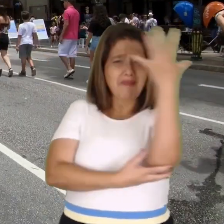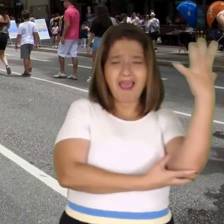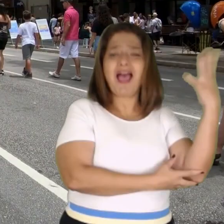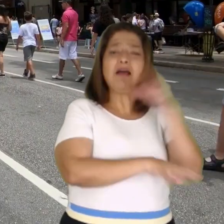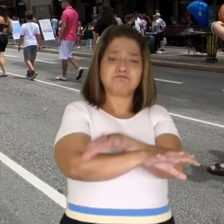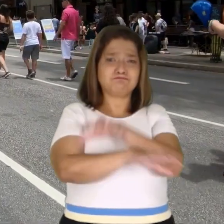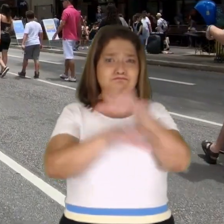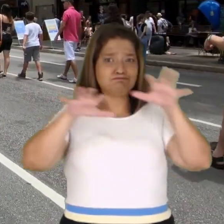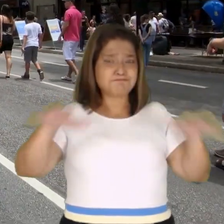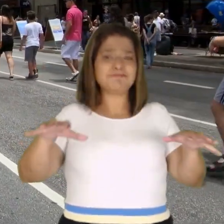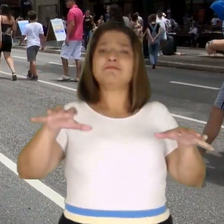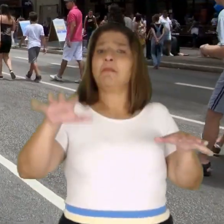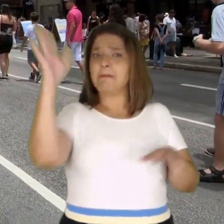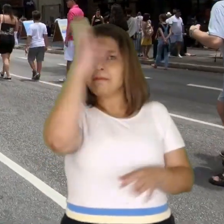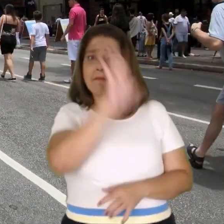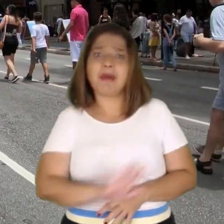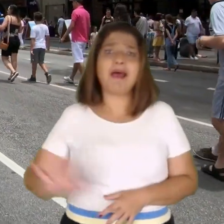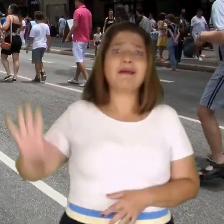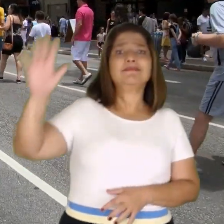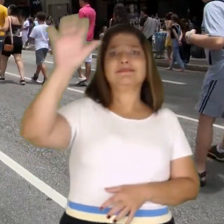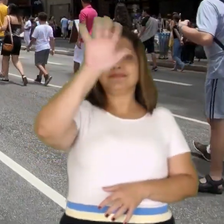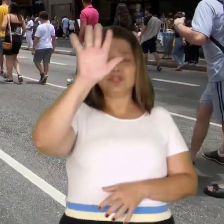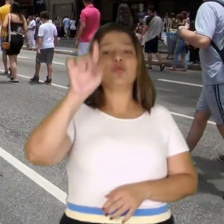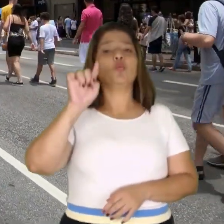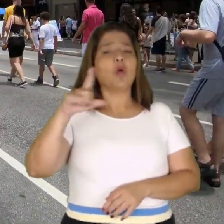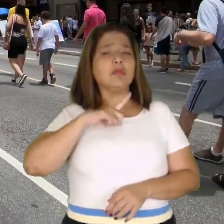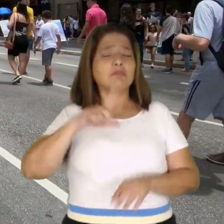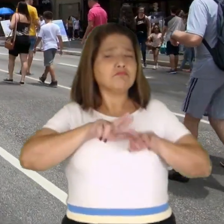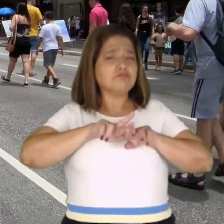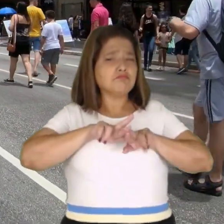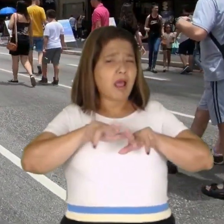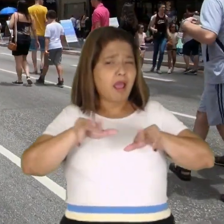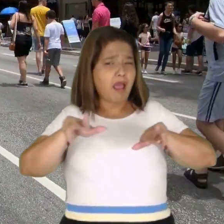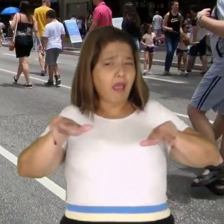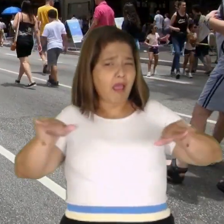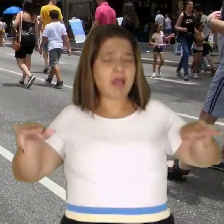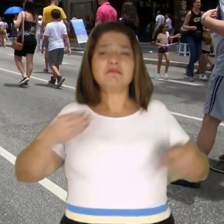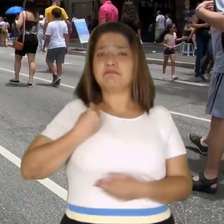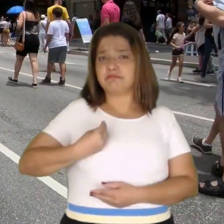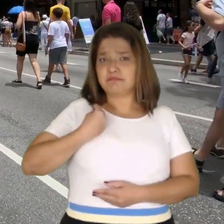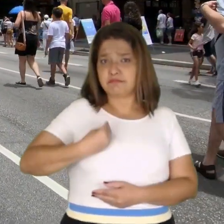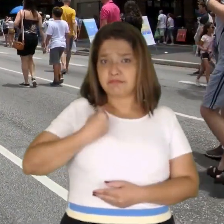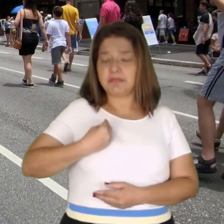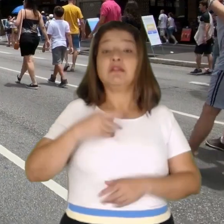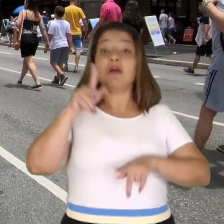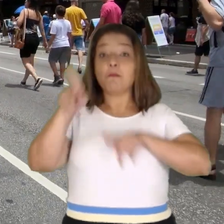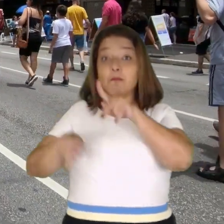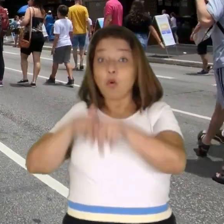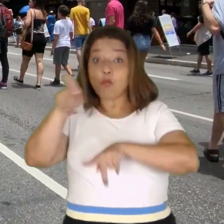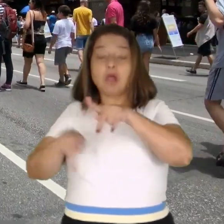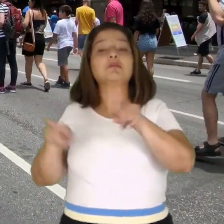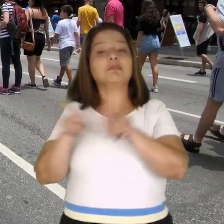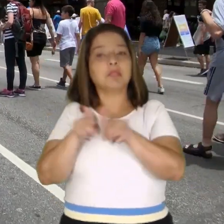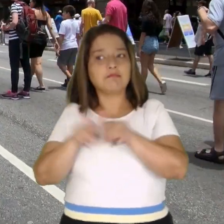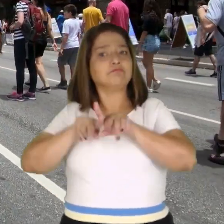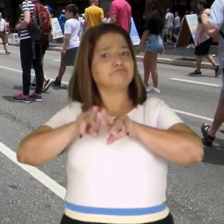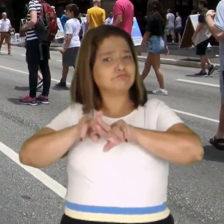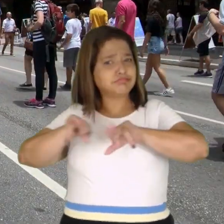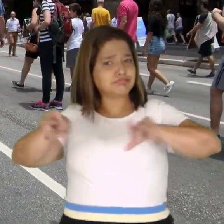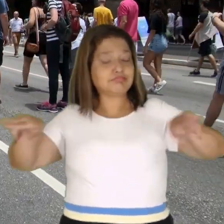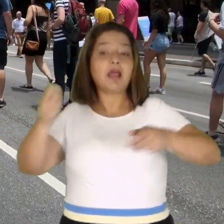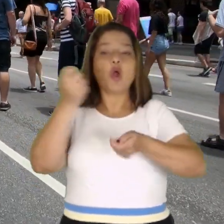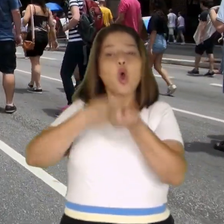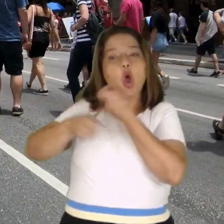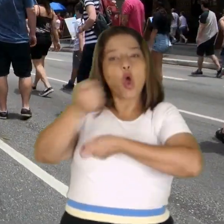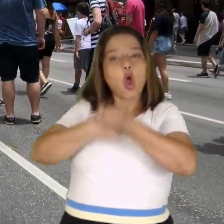maior bioma brasileiro. Apresenta uma grande biodiversidade, com população diversificada